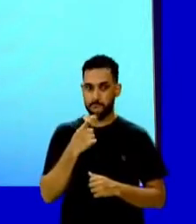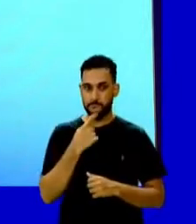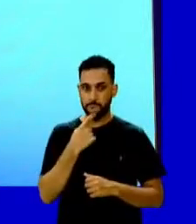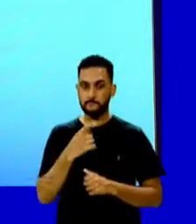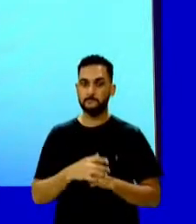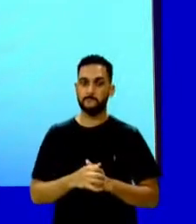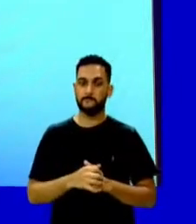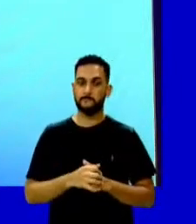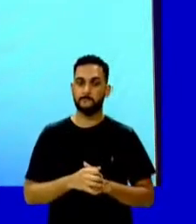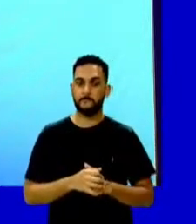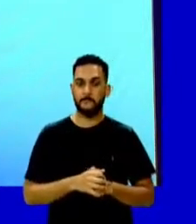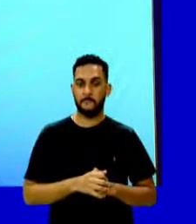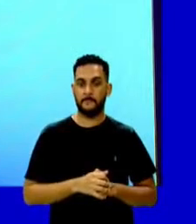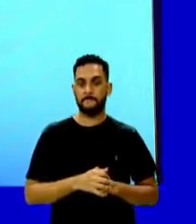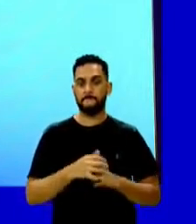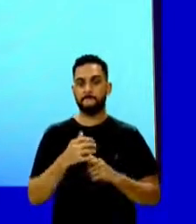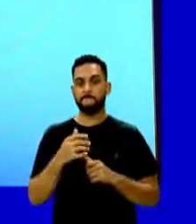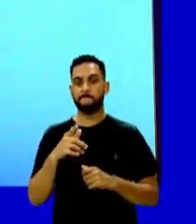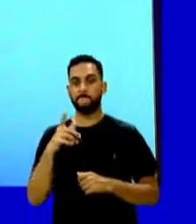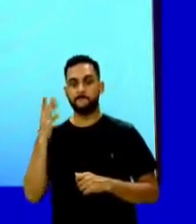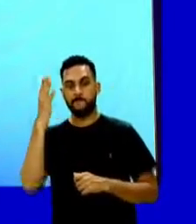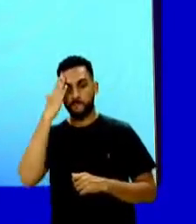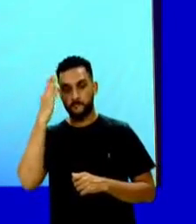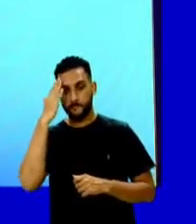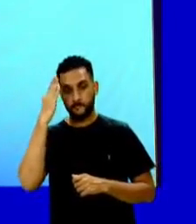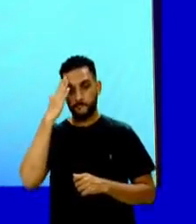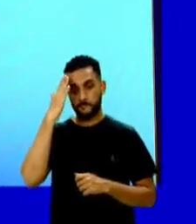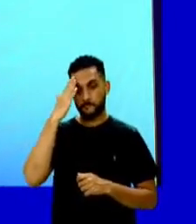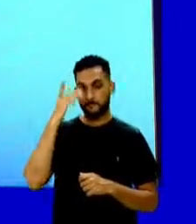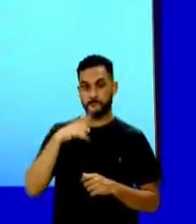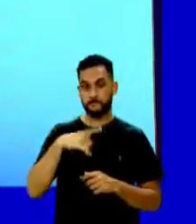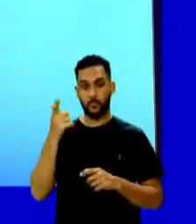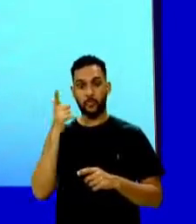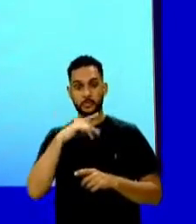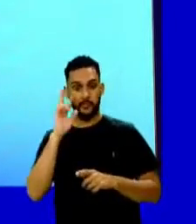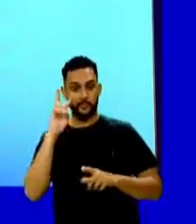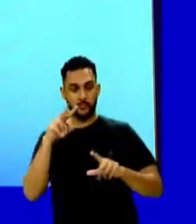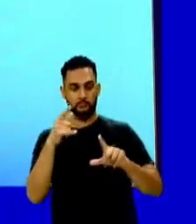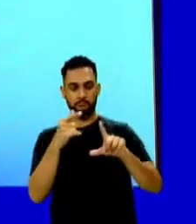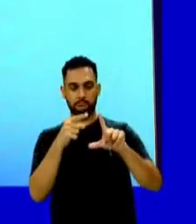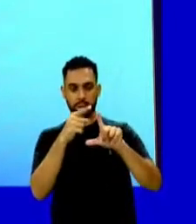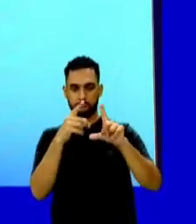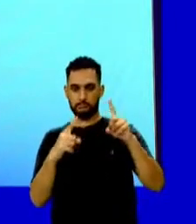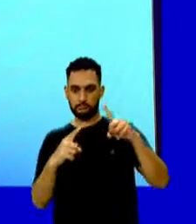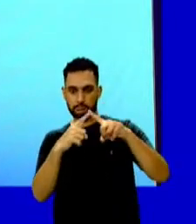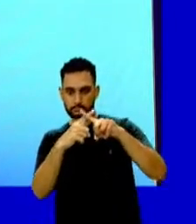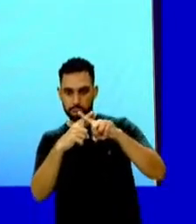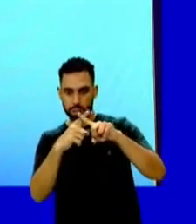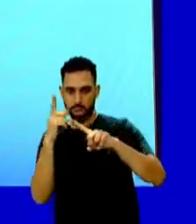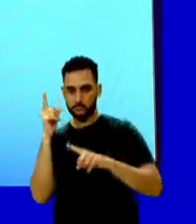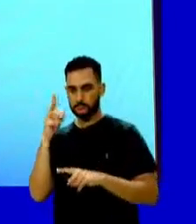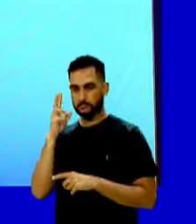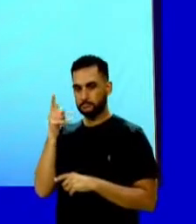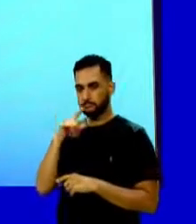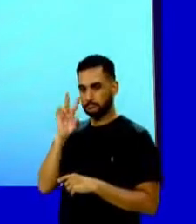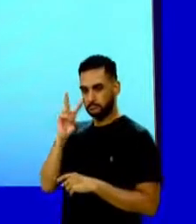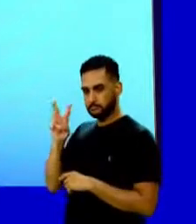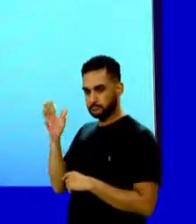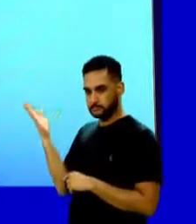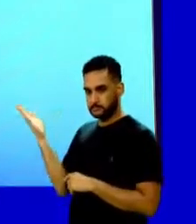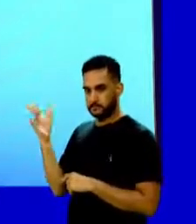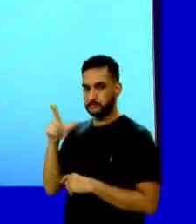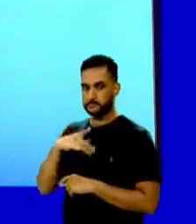ver e reta u e a gente identifica visualmente o ponto de interseção se como sendo aqui né a gente sabe que